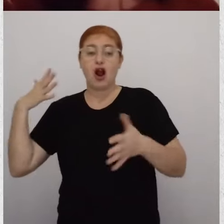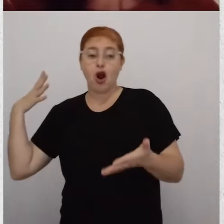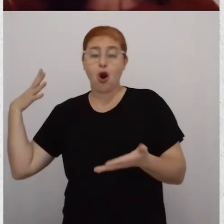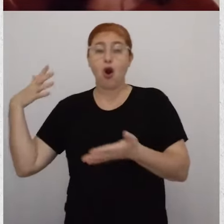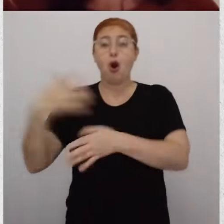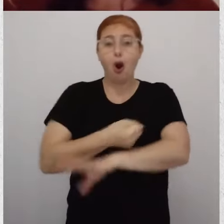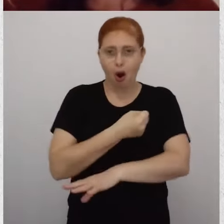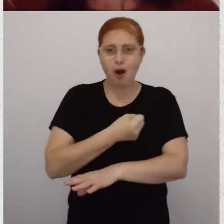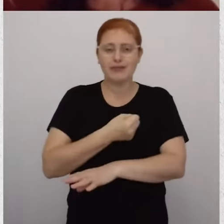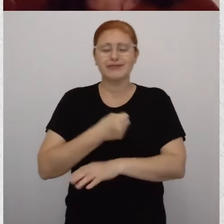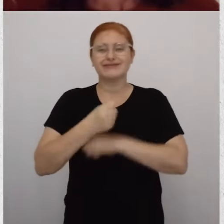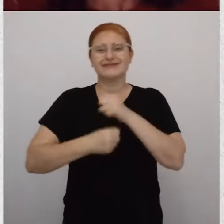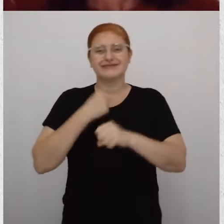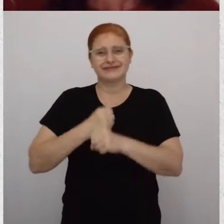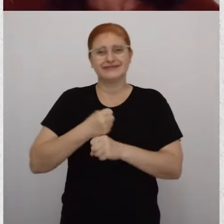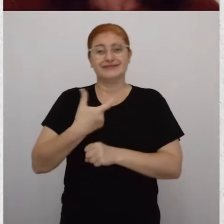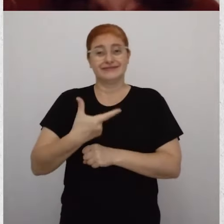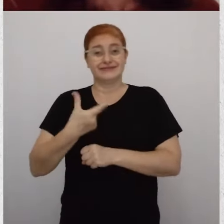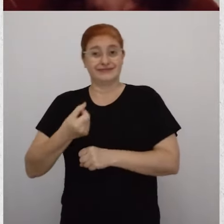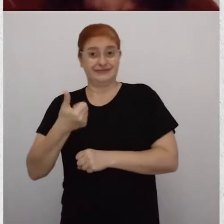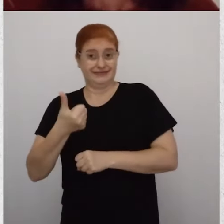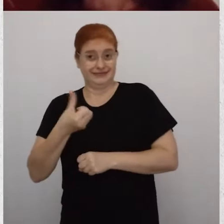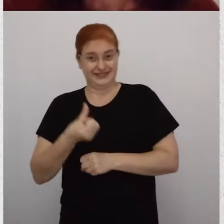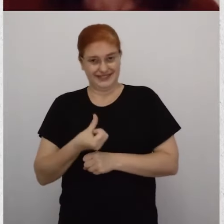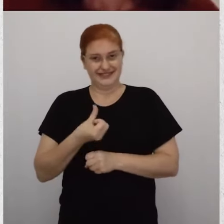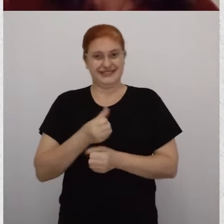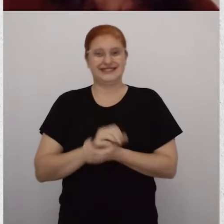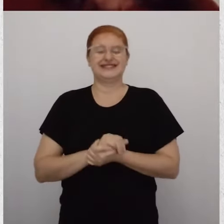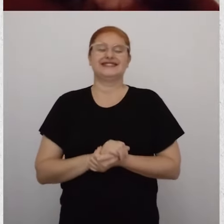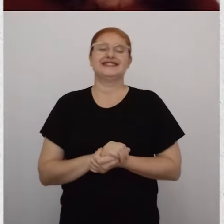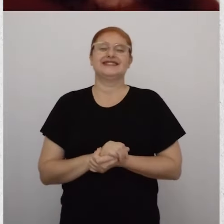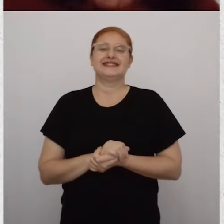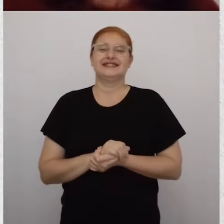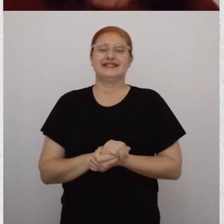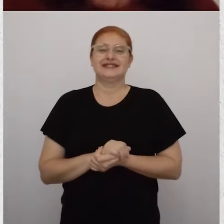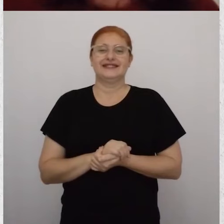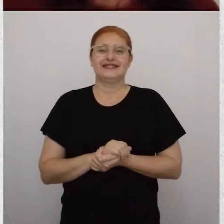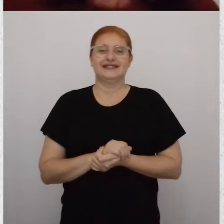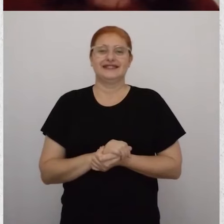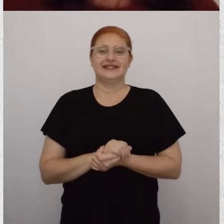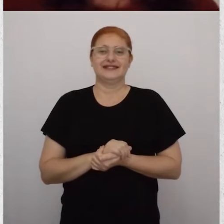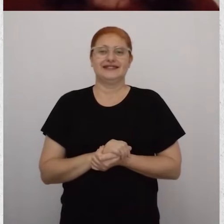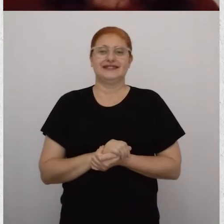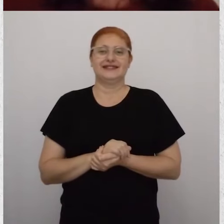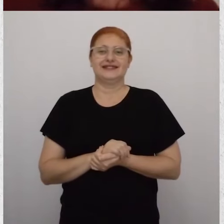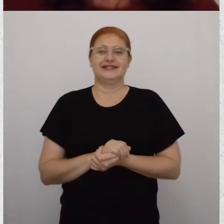estava acontecendo, né? Na época, então não deu para entrar.